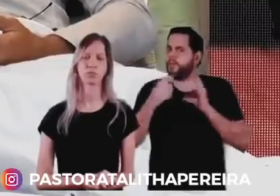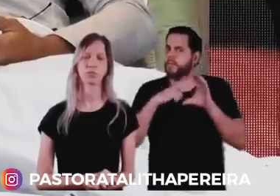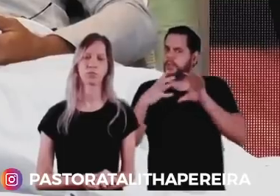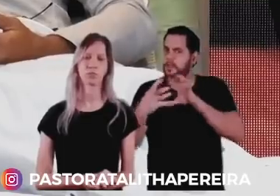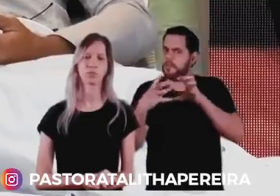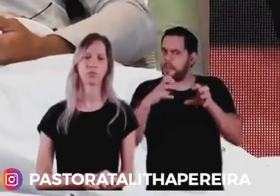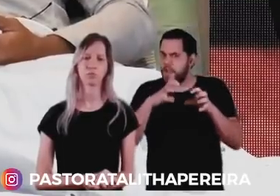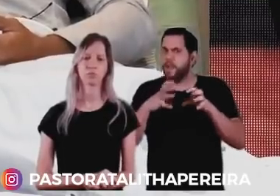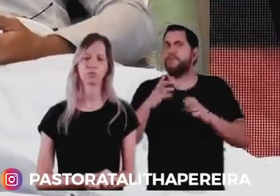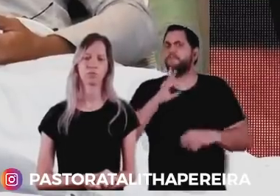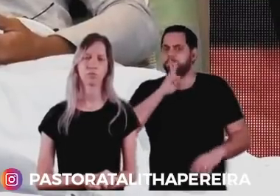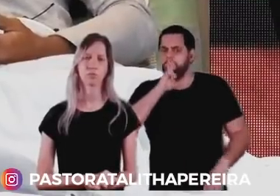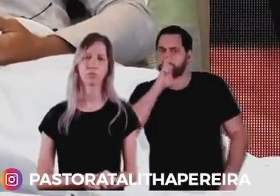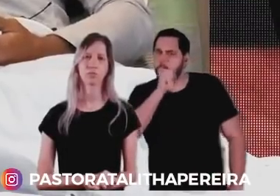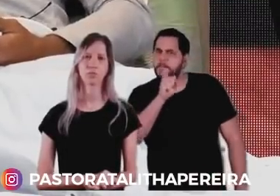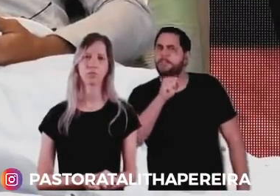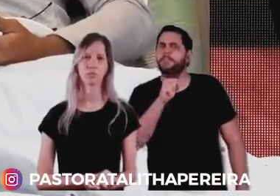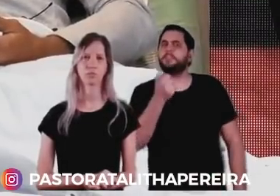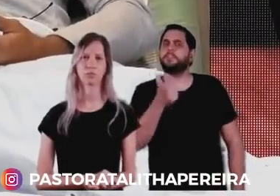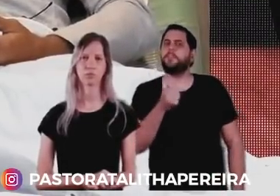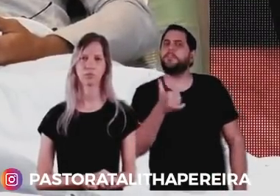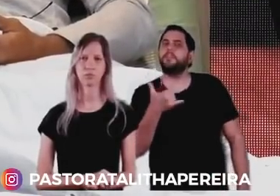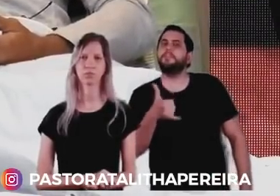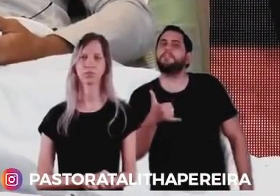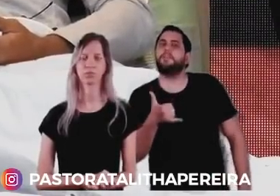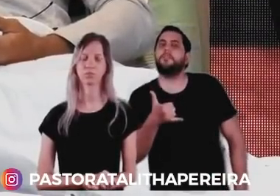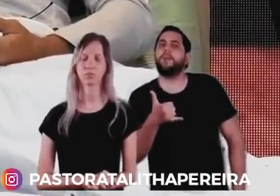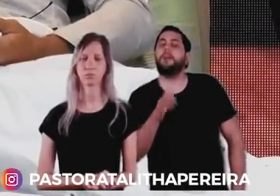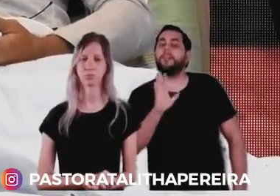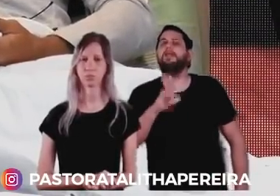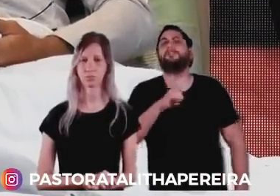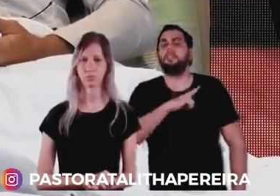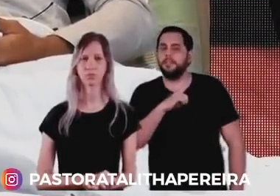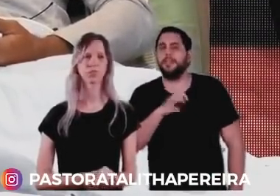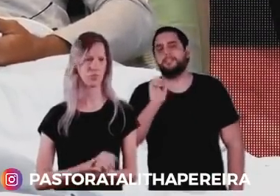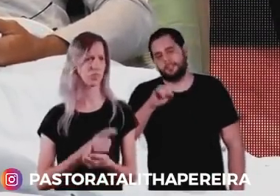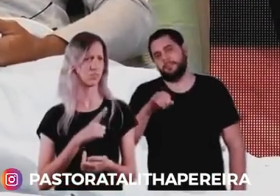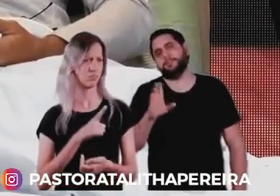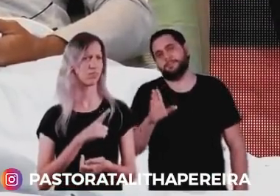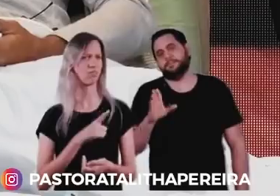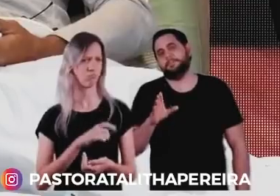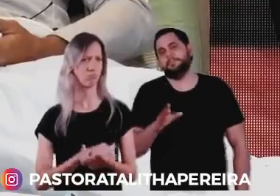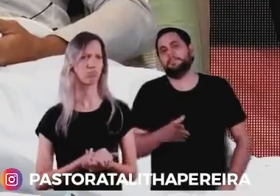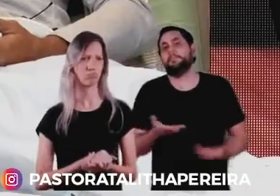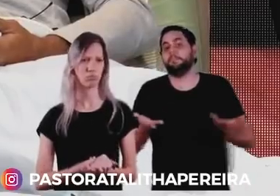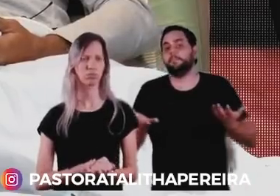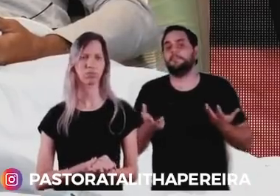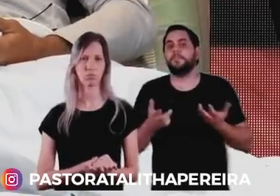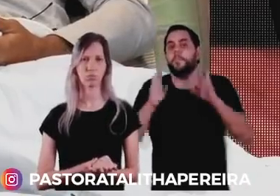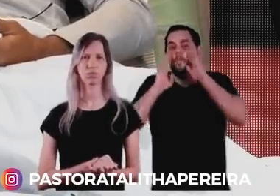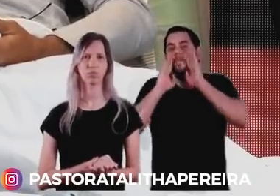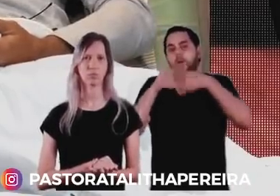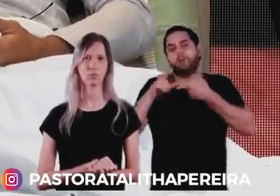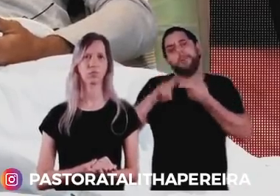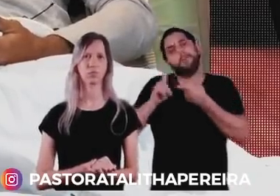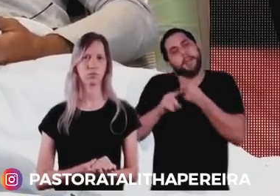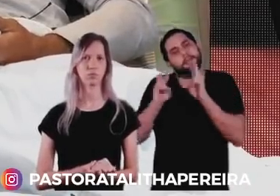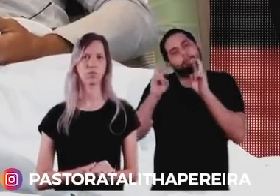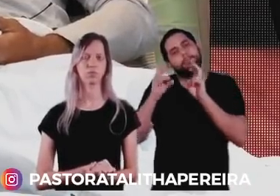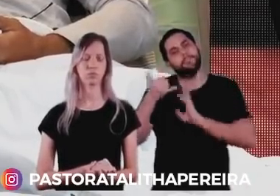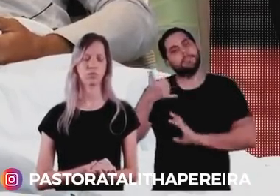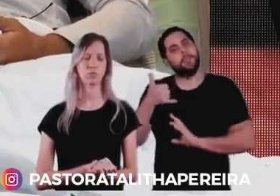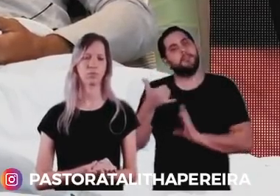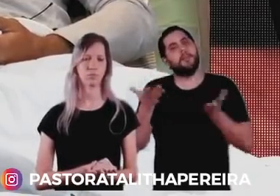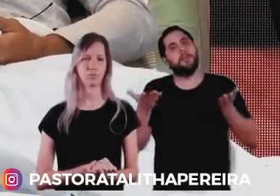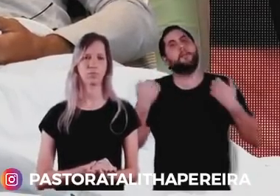Cena forte, e não teve celular na história. Aliás, tinha também assunto relacionado a celular. Está aí,